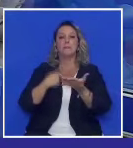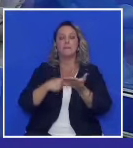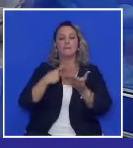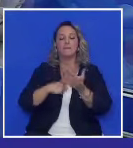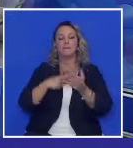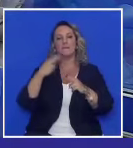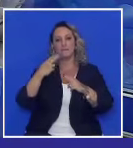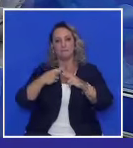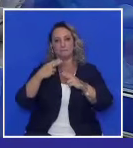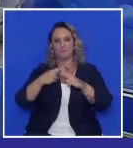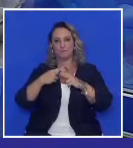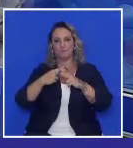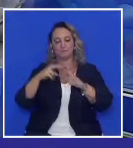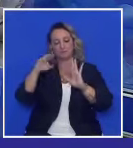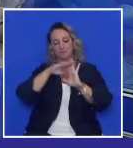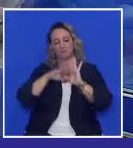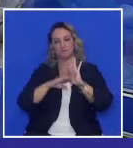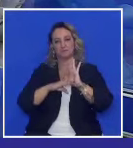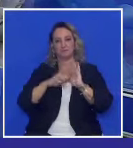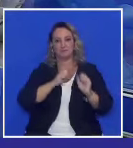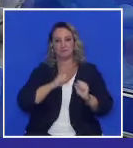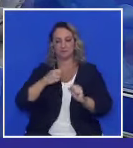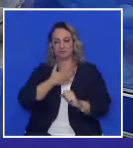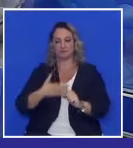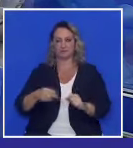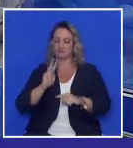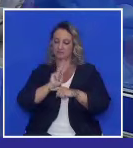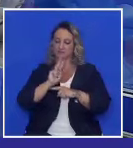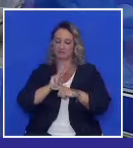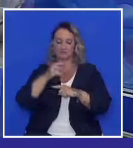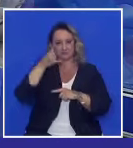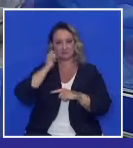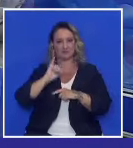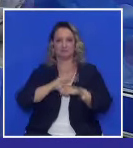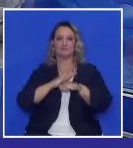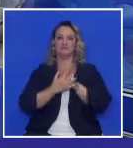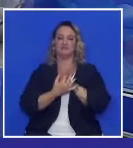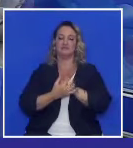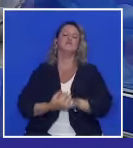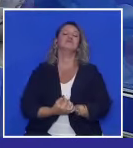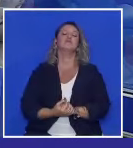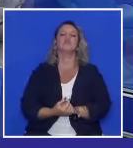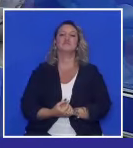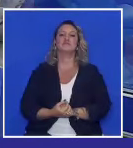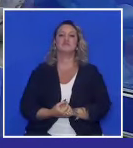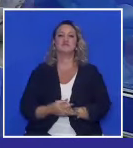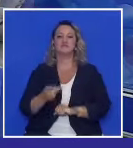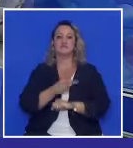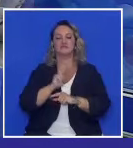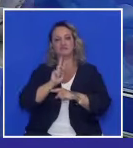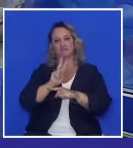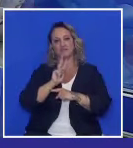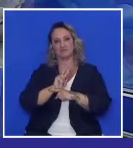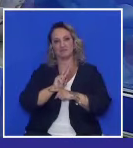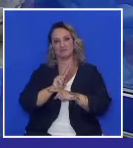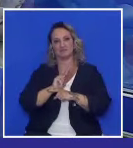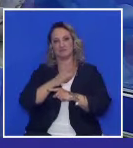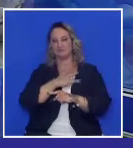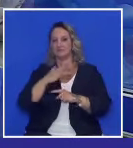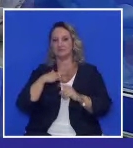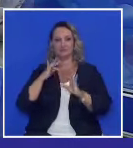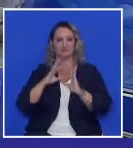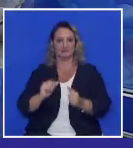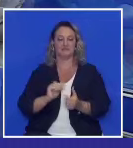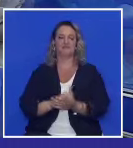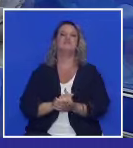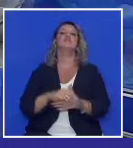da Caixa com as diretrizes do poder público na prevenção à Covid-19, novo coronavírus, buscando preservar o bem-estar